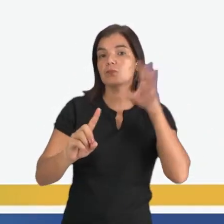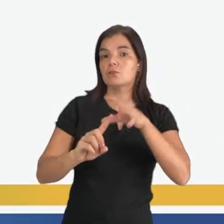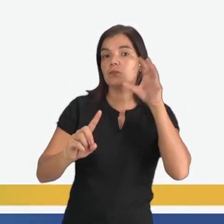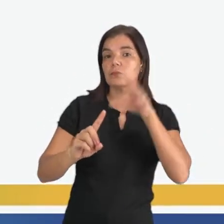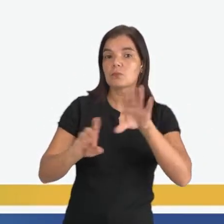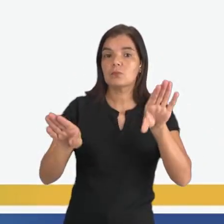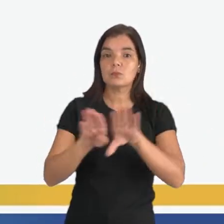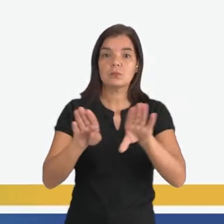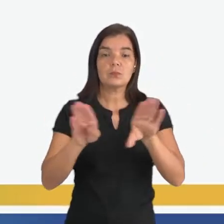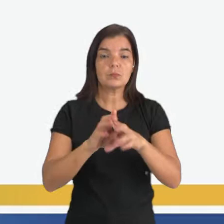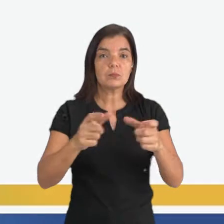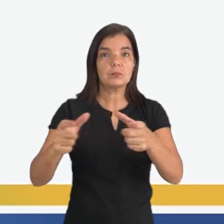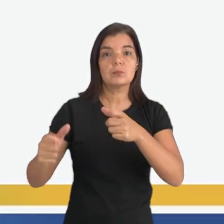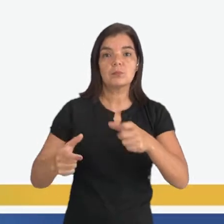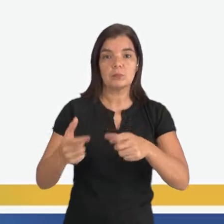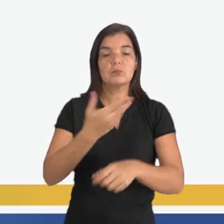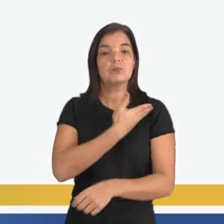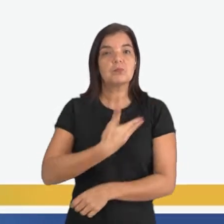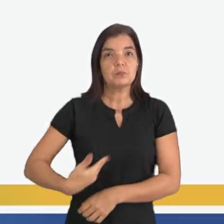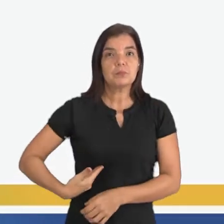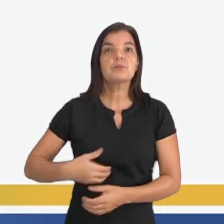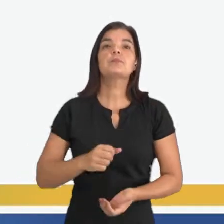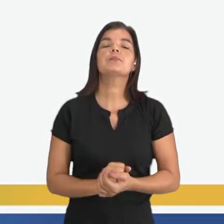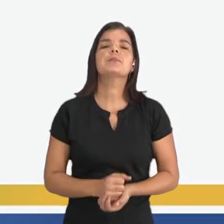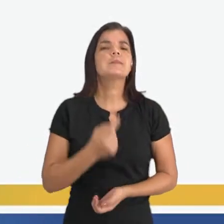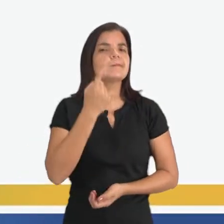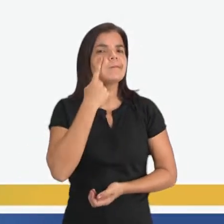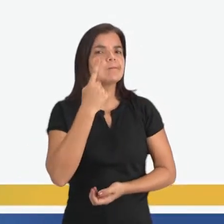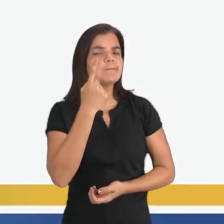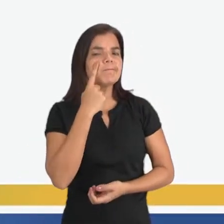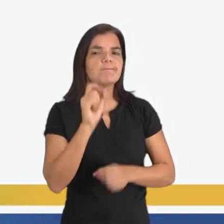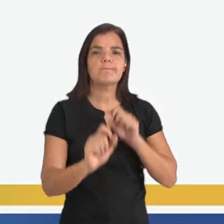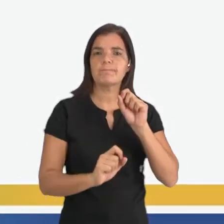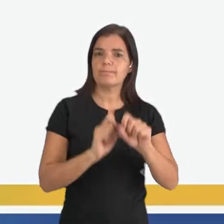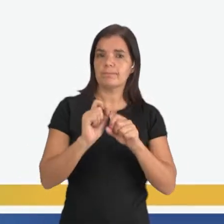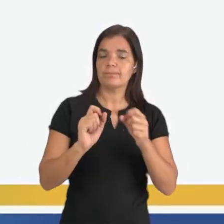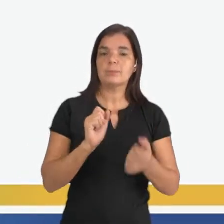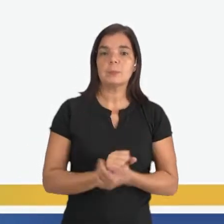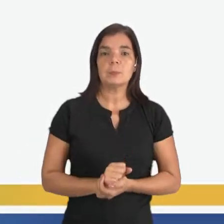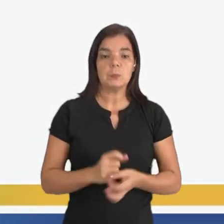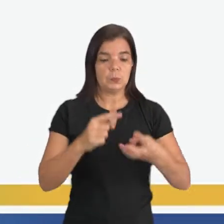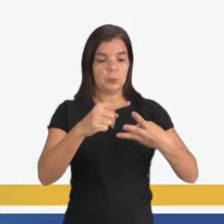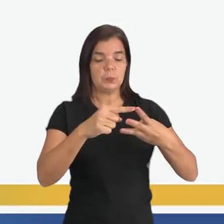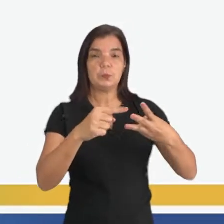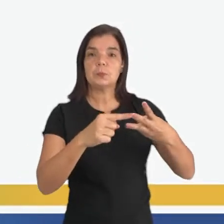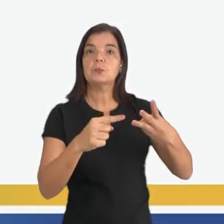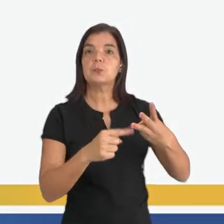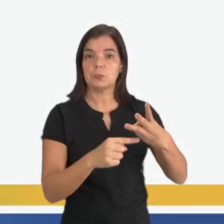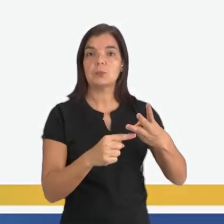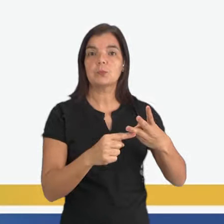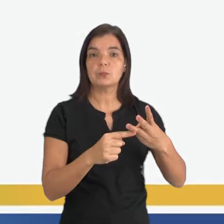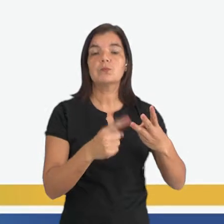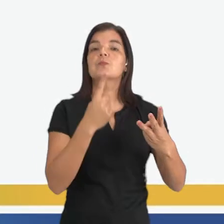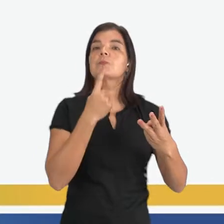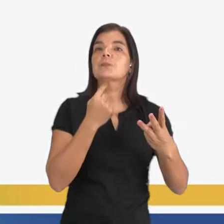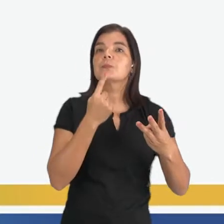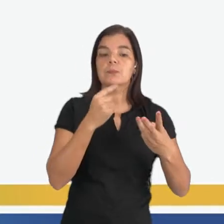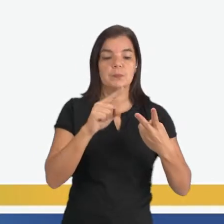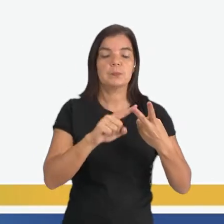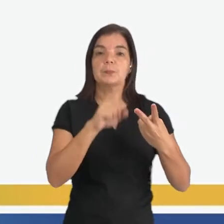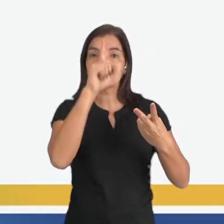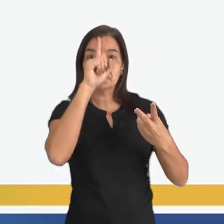campos da esfera pública, tá? E nós temos aí 3 campozinhos, pessoal de vermelho, outro